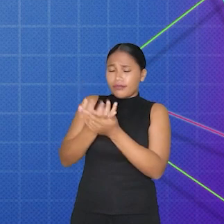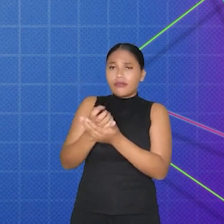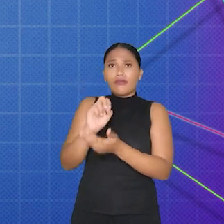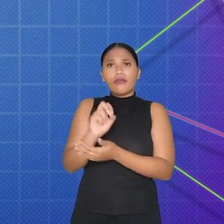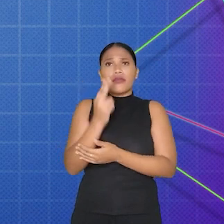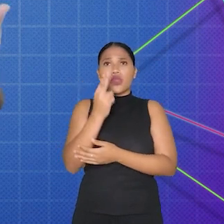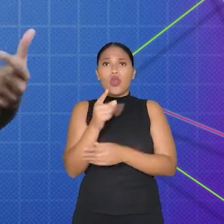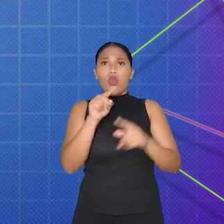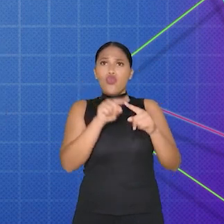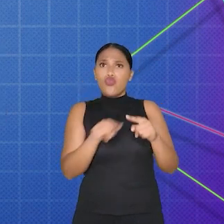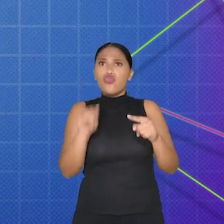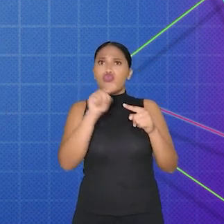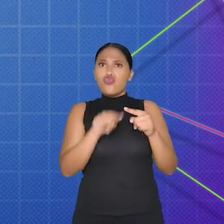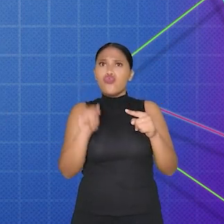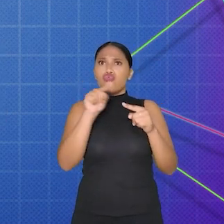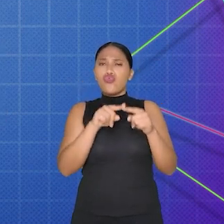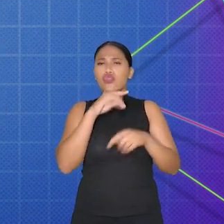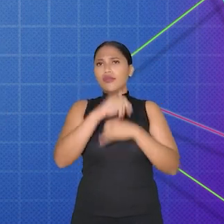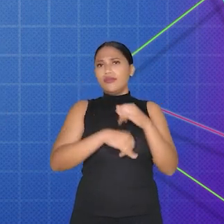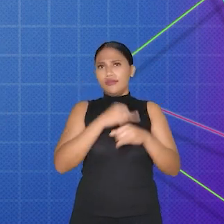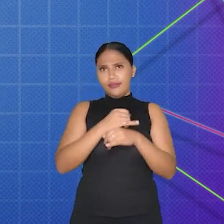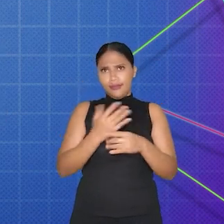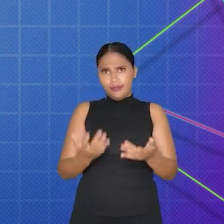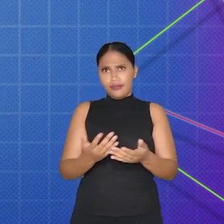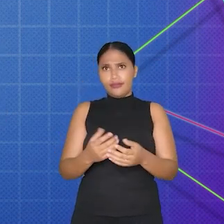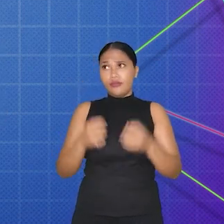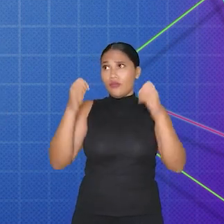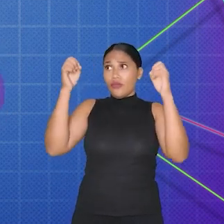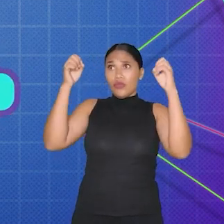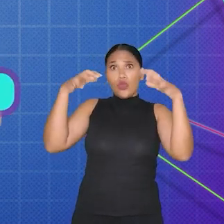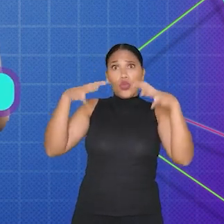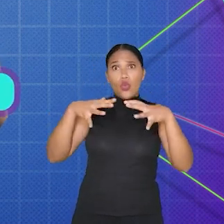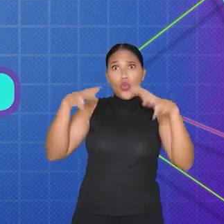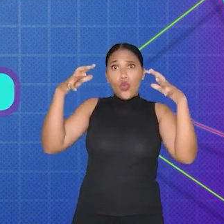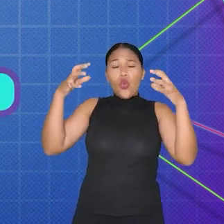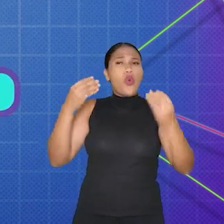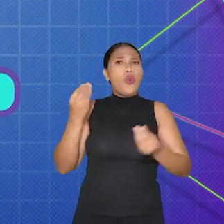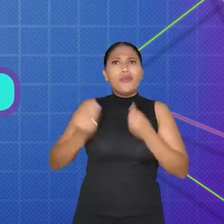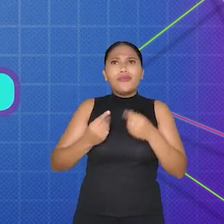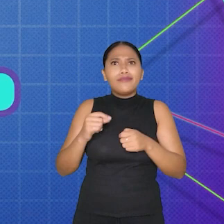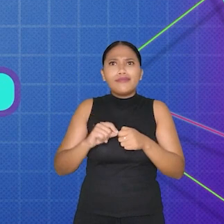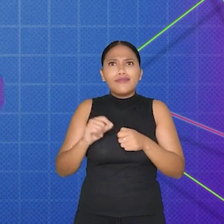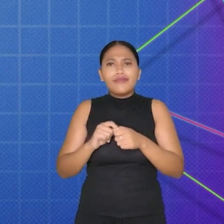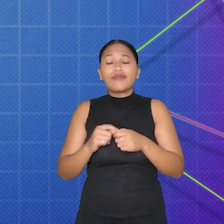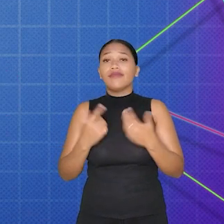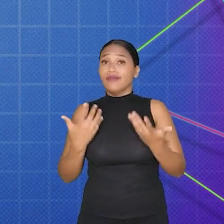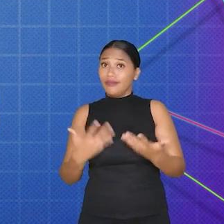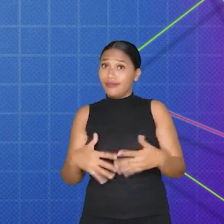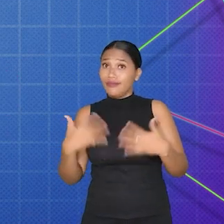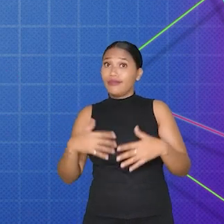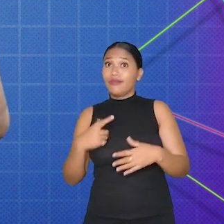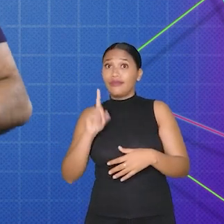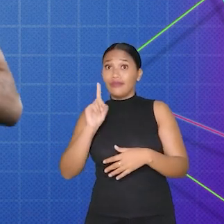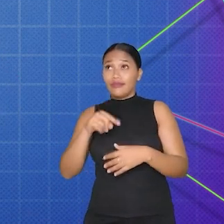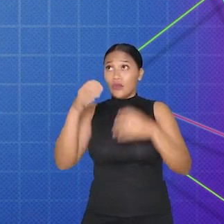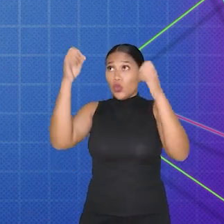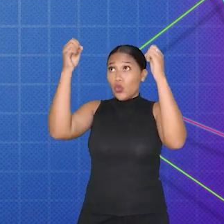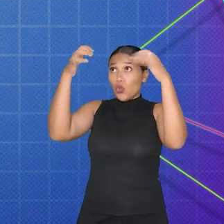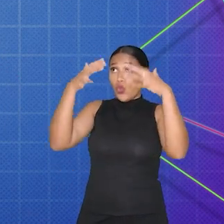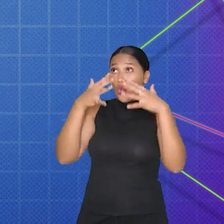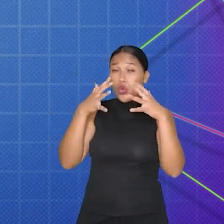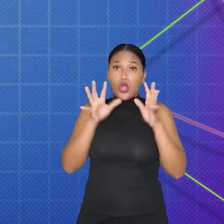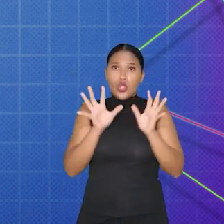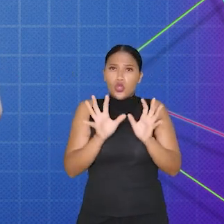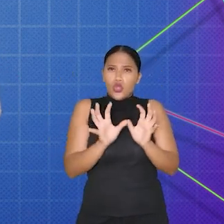ser baixados ou até mesmo carregados rapidamente. Iluminação em pixel art. A luz e a sombra são